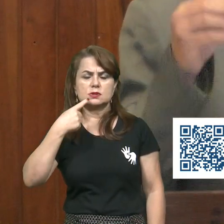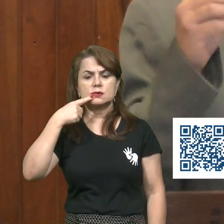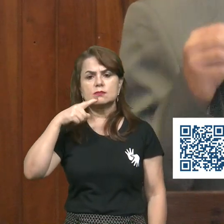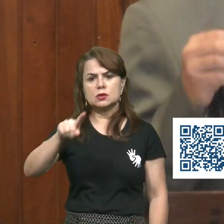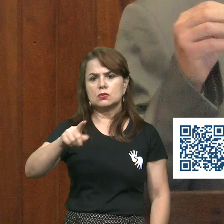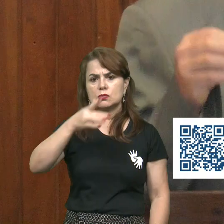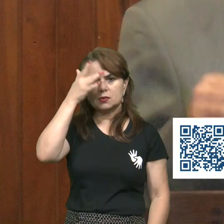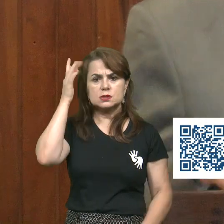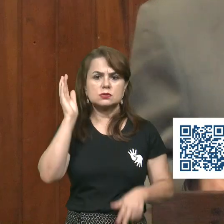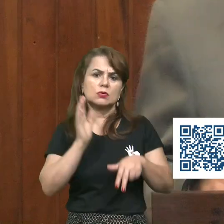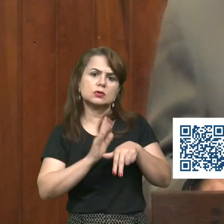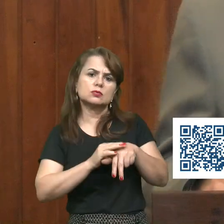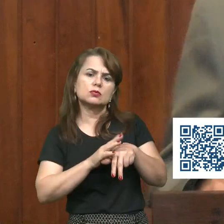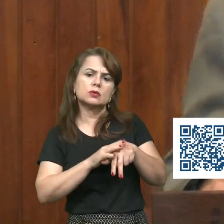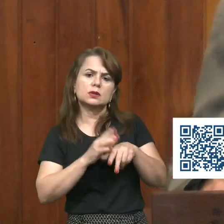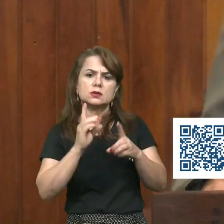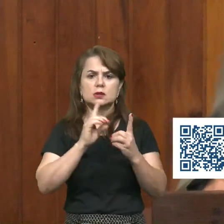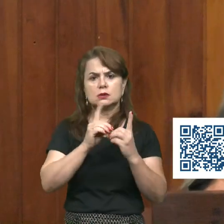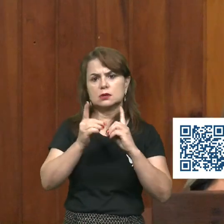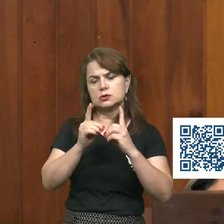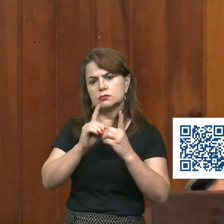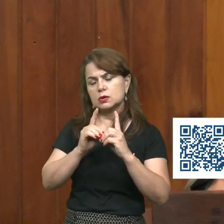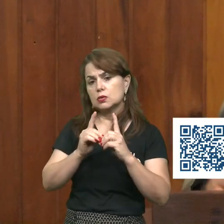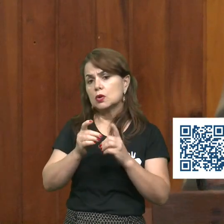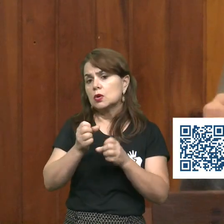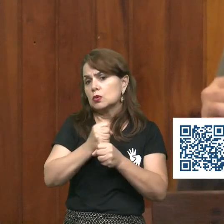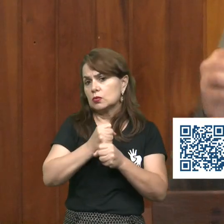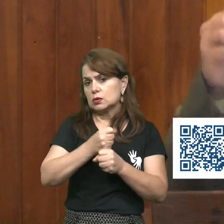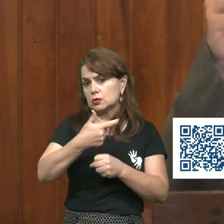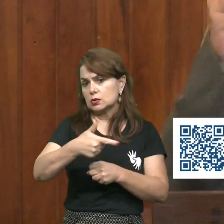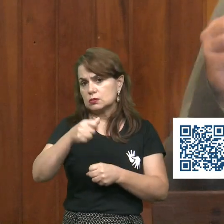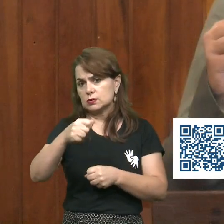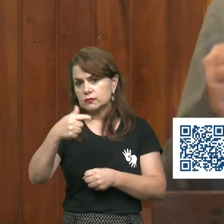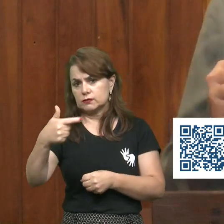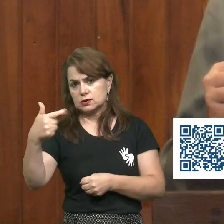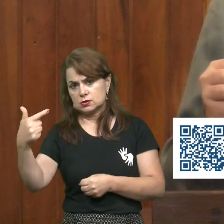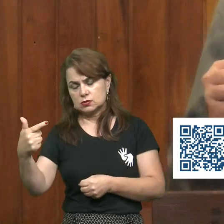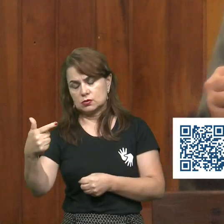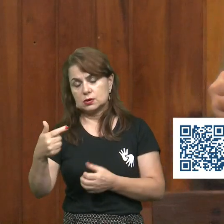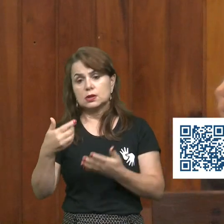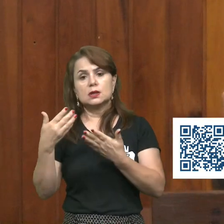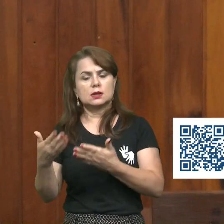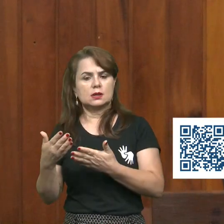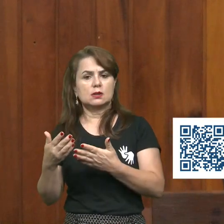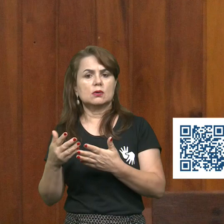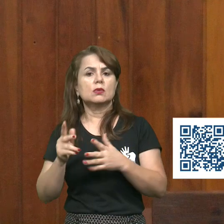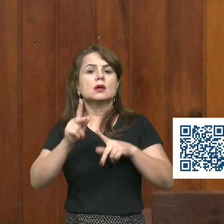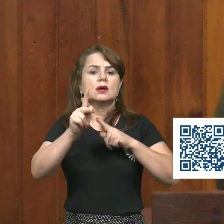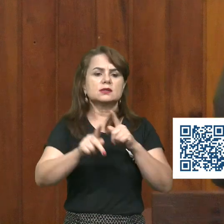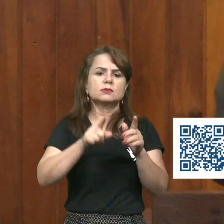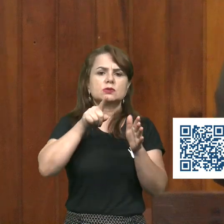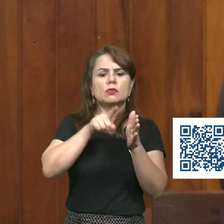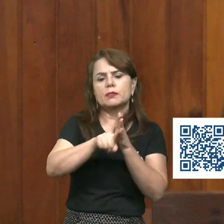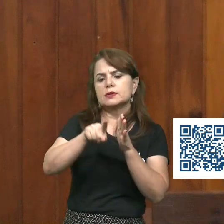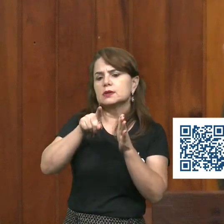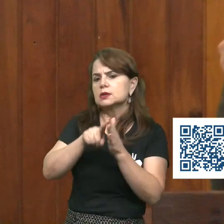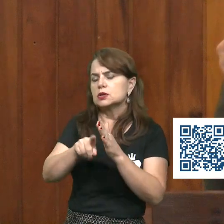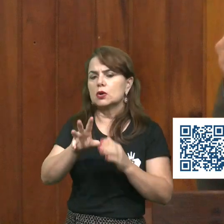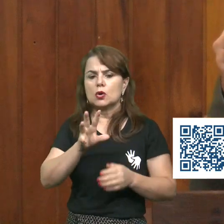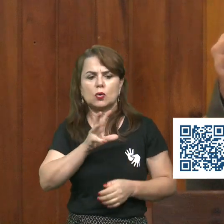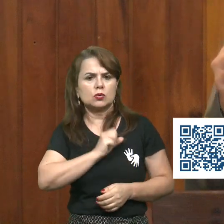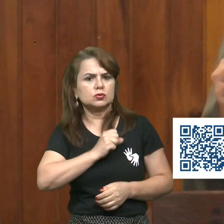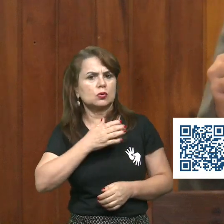pacientes atendidos em 2022. A pesquisa de satisfação realizada